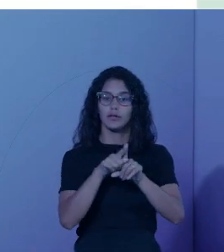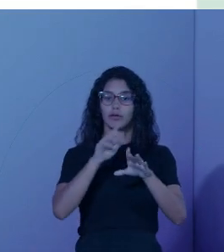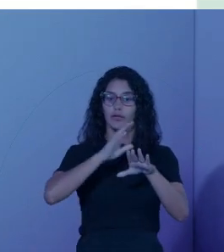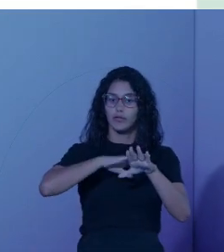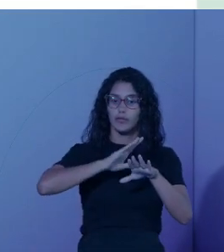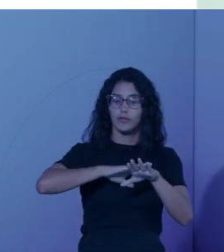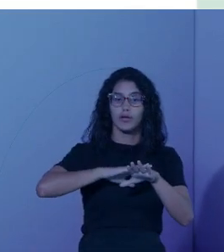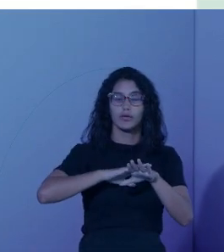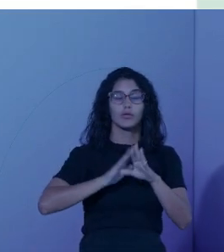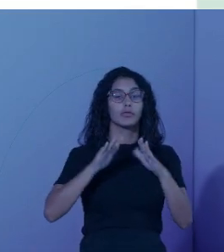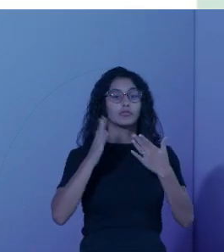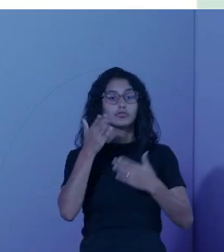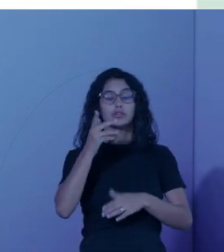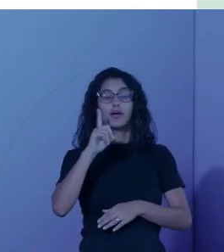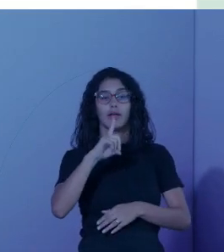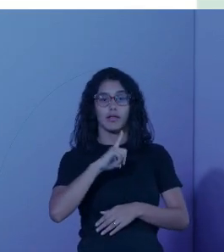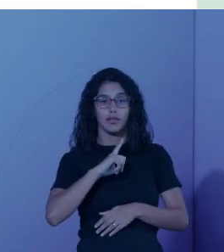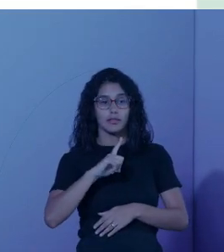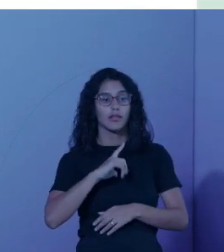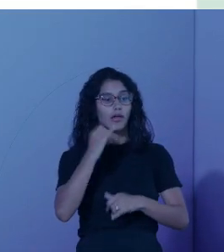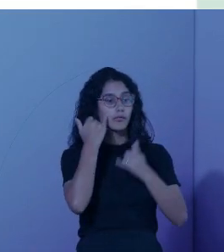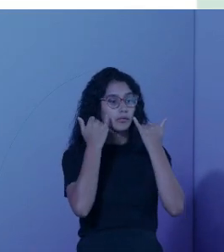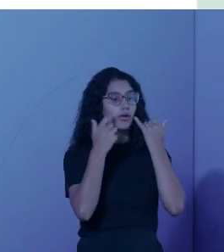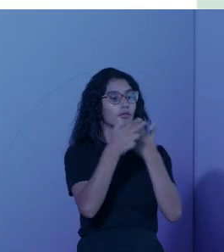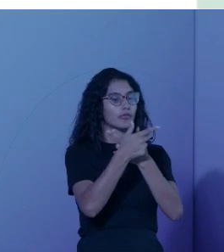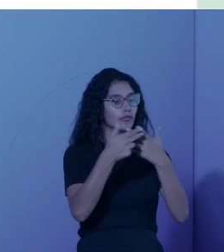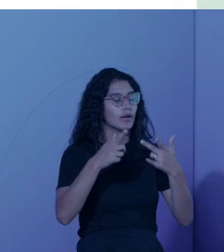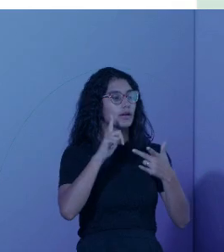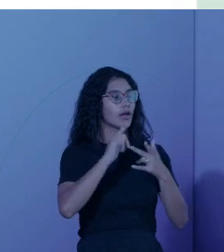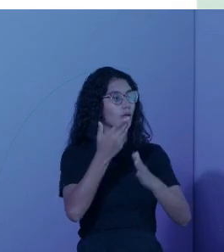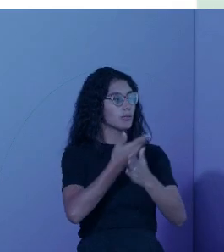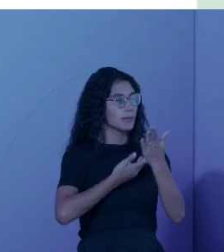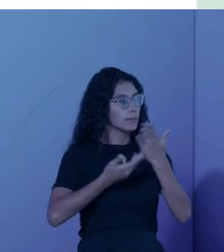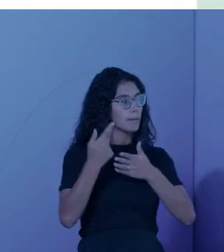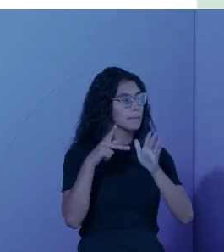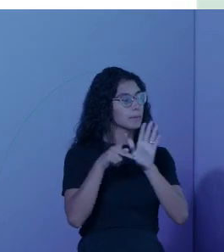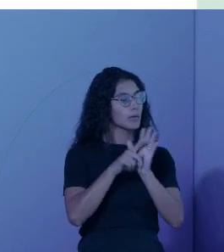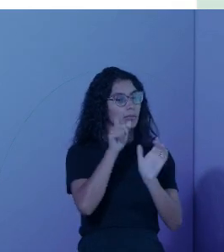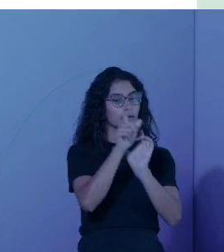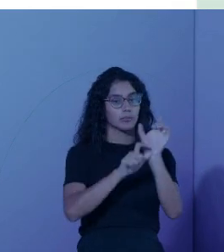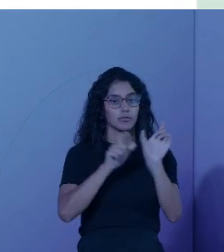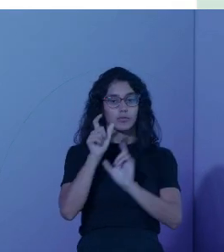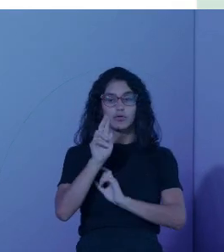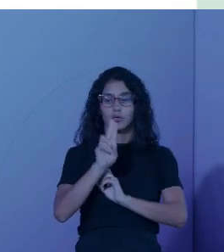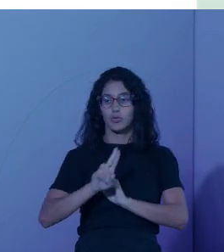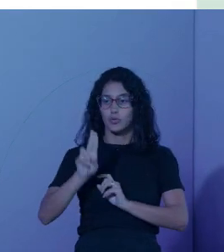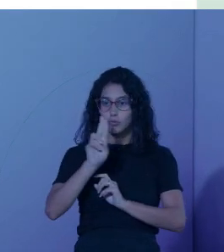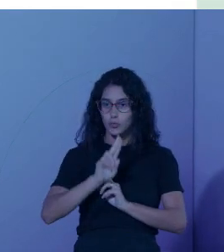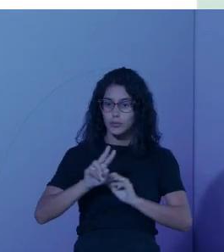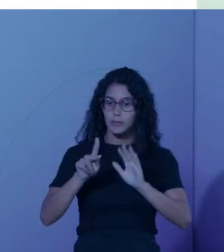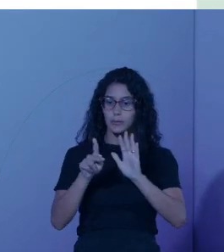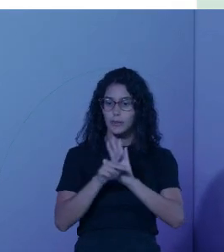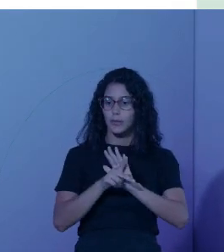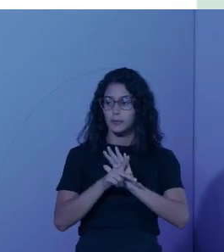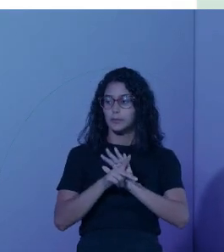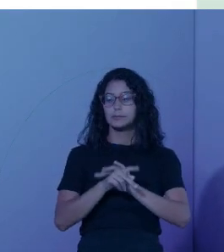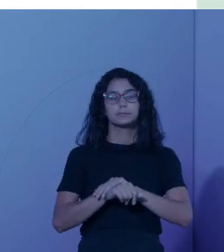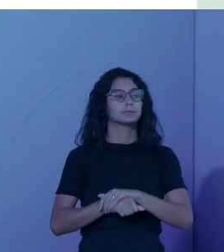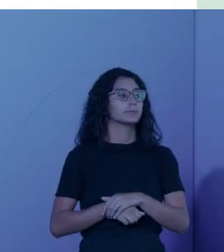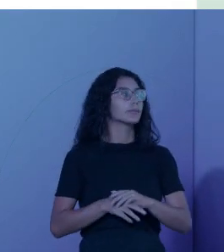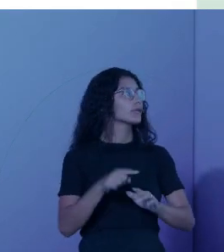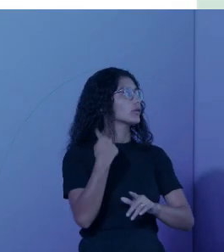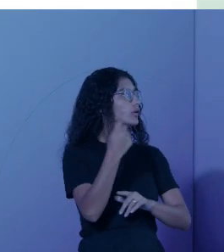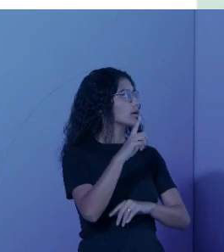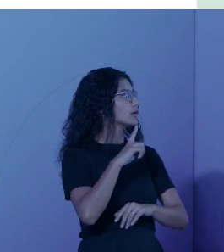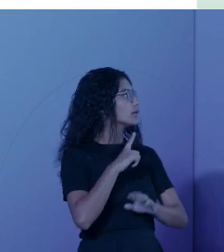importante, onde já existem informações que são compartilhadas pelos pacientes com as agências de ATS. Então, aqui a